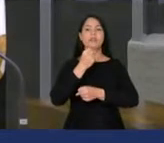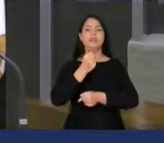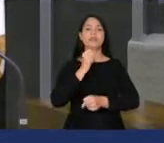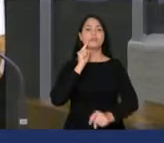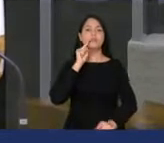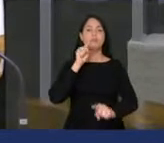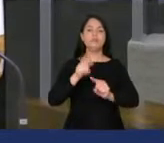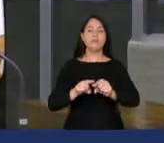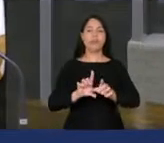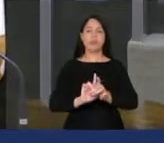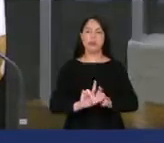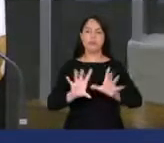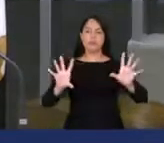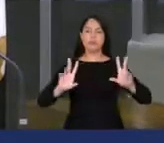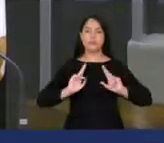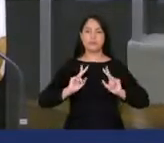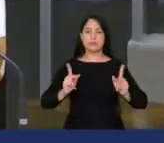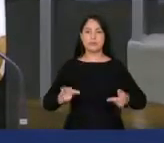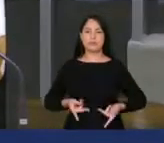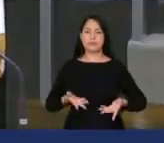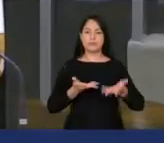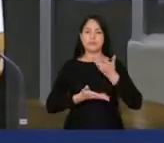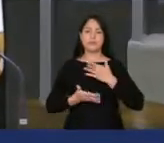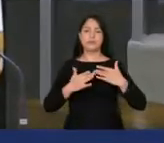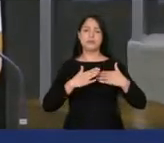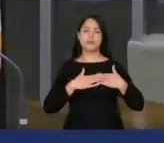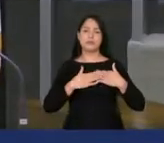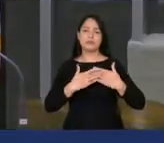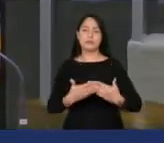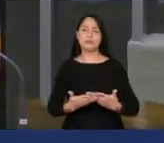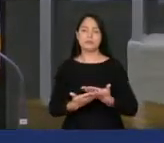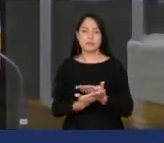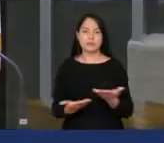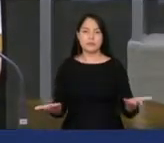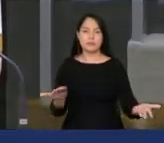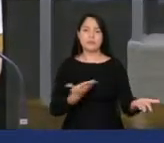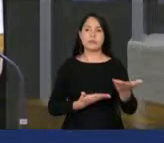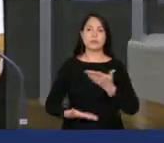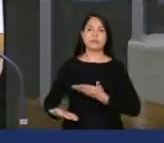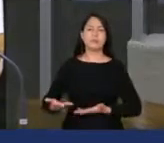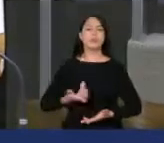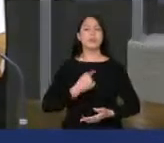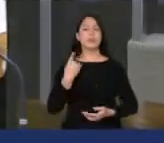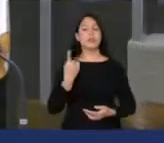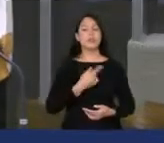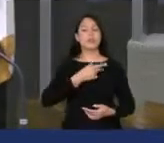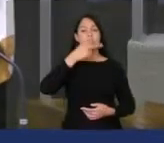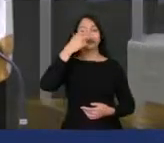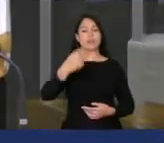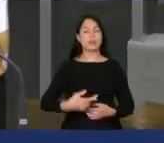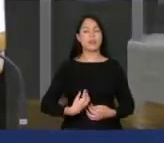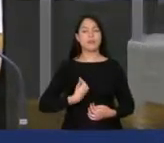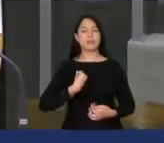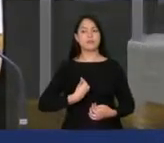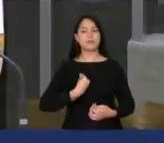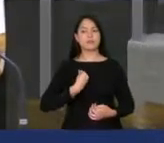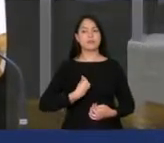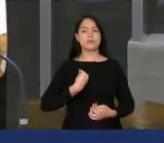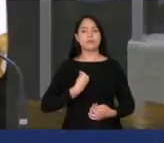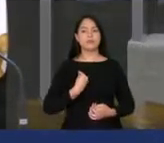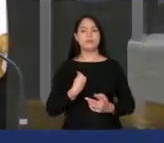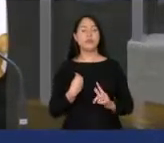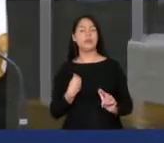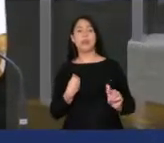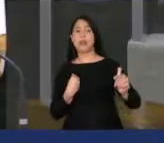sermos humanistas e solidários. Se aqui estamos, é para que aqueles que não têm voz